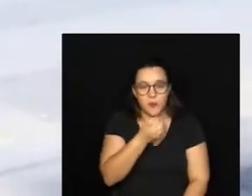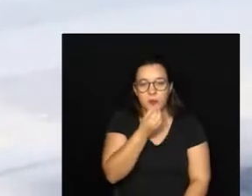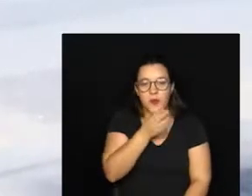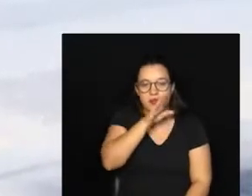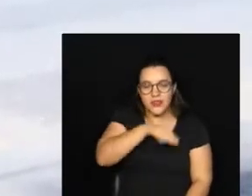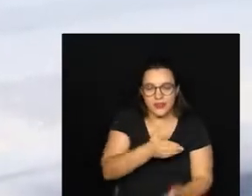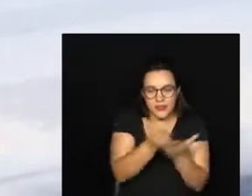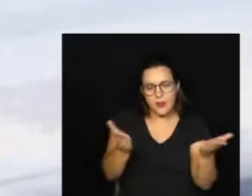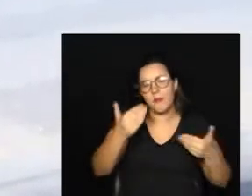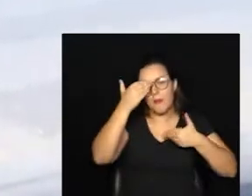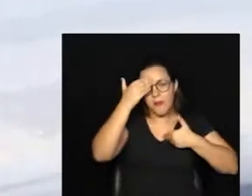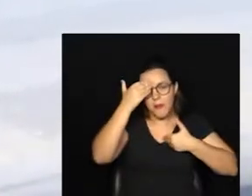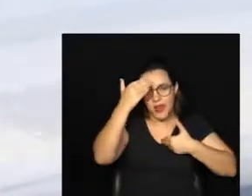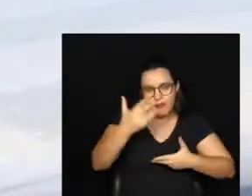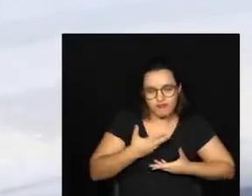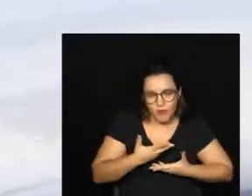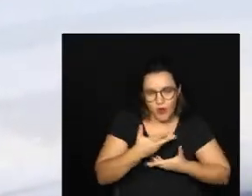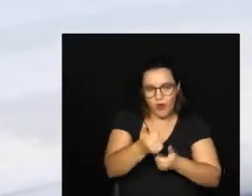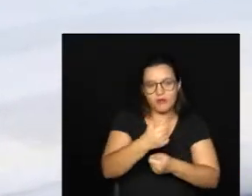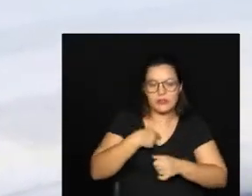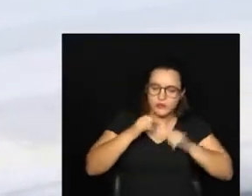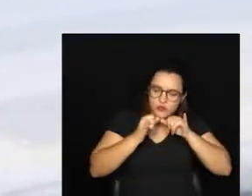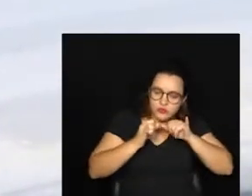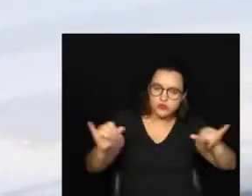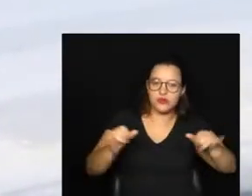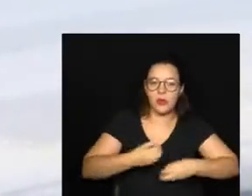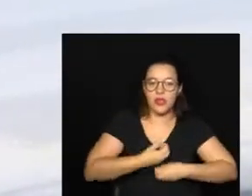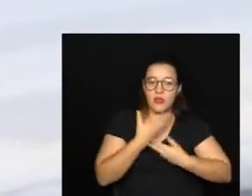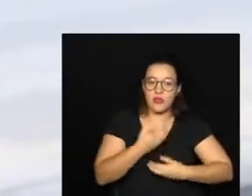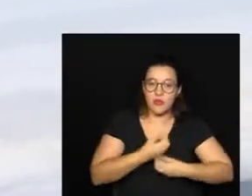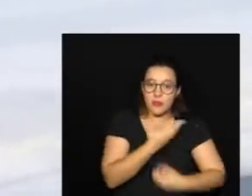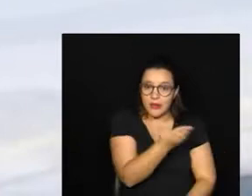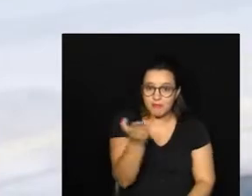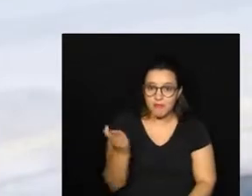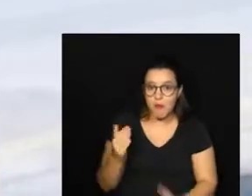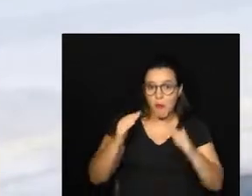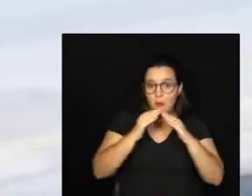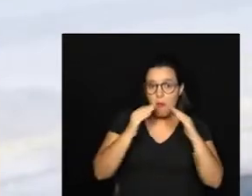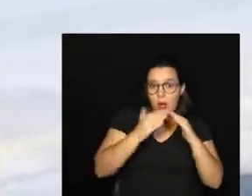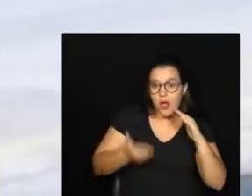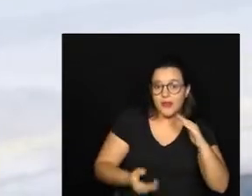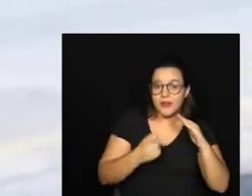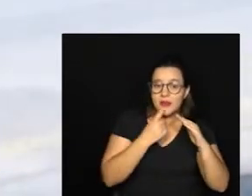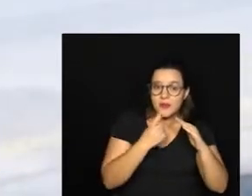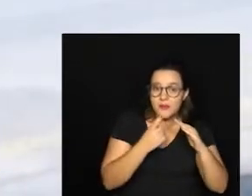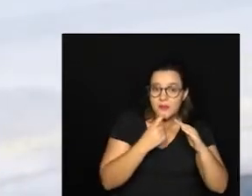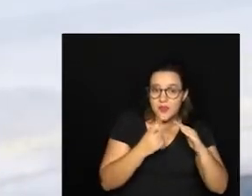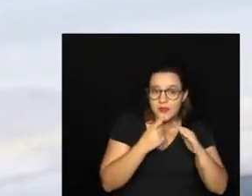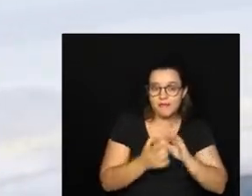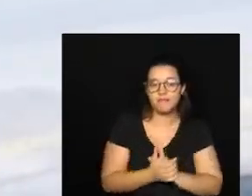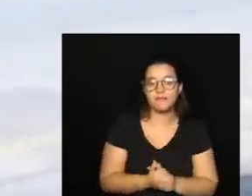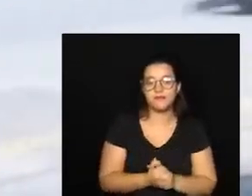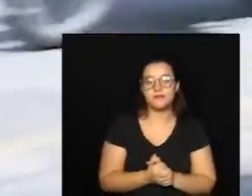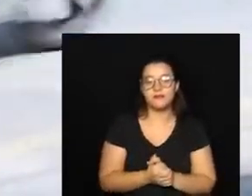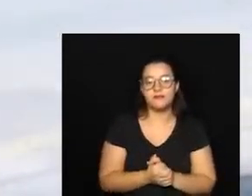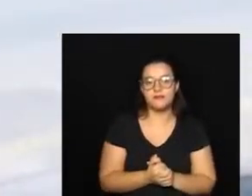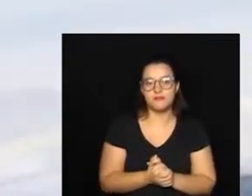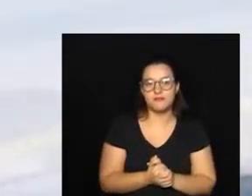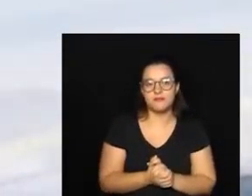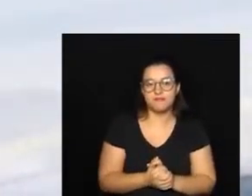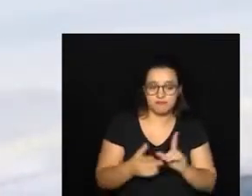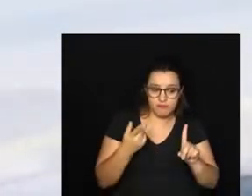agradeço a oportunidade de prestar informações a toda a população de Campinas. Essa campanha acontece, é uma